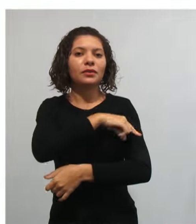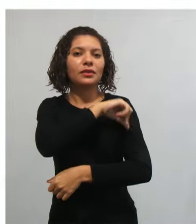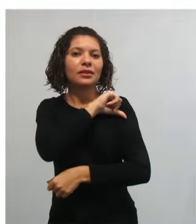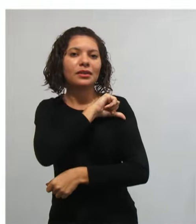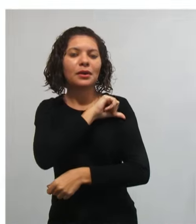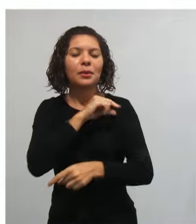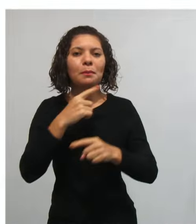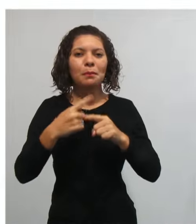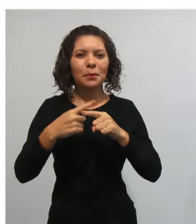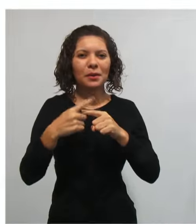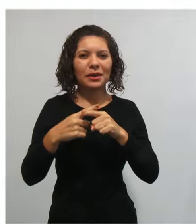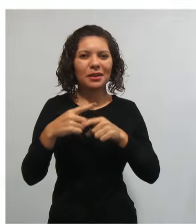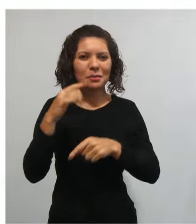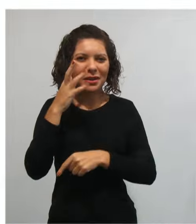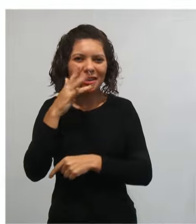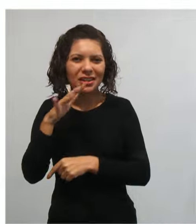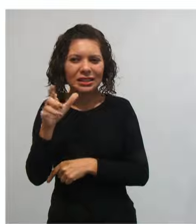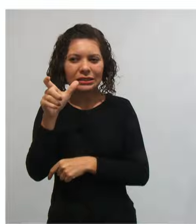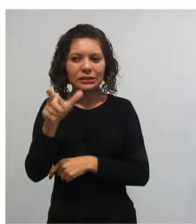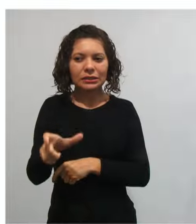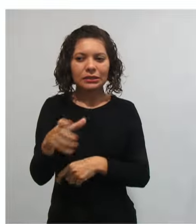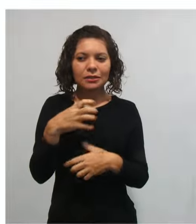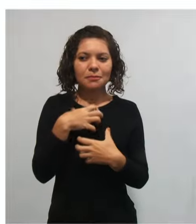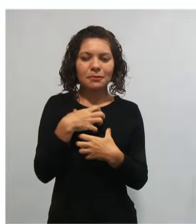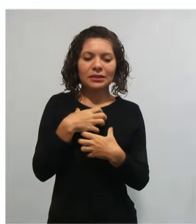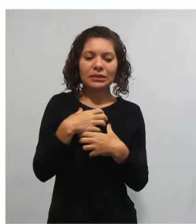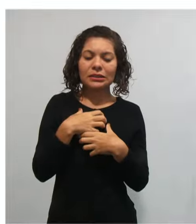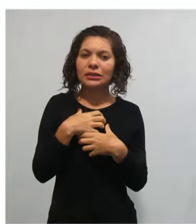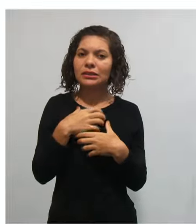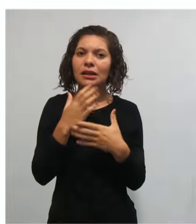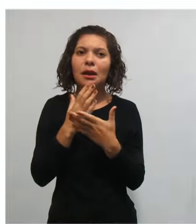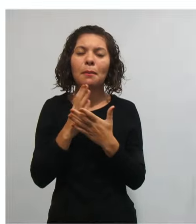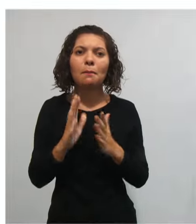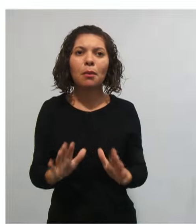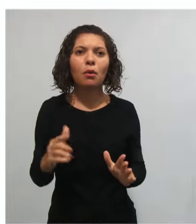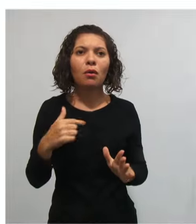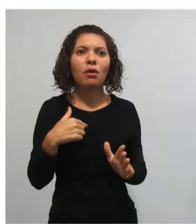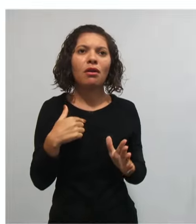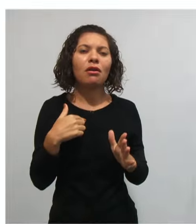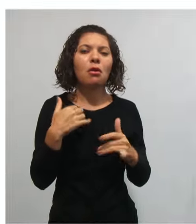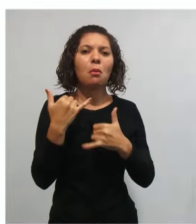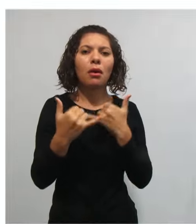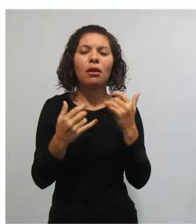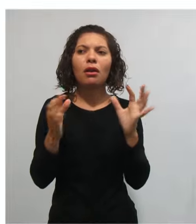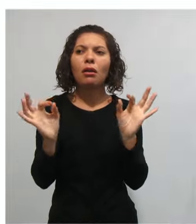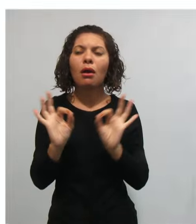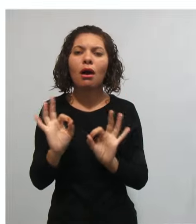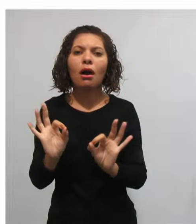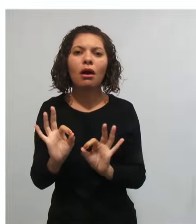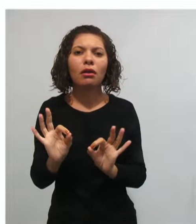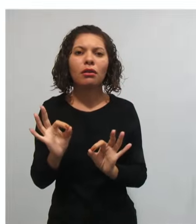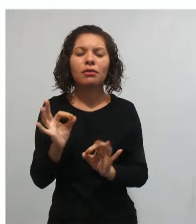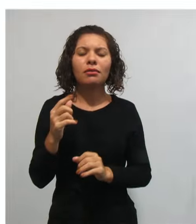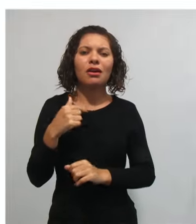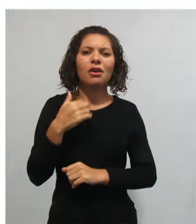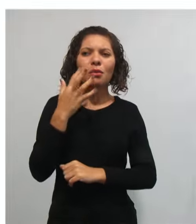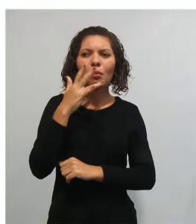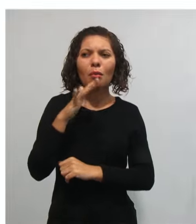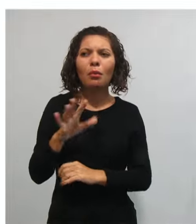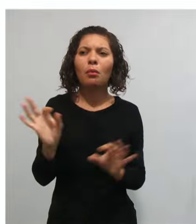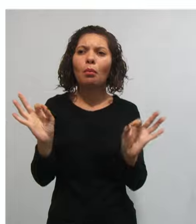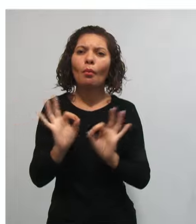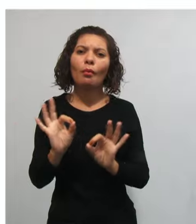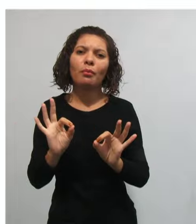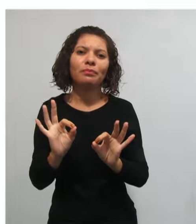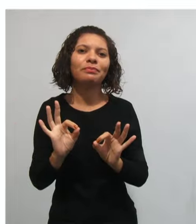ensino fundamental para que a criança não se sinta Eh agora acabou a minha infância né porque eu saí da educação infantil